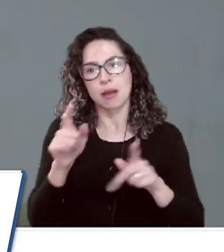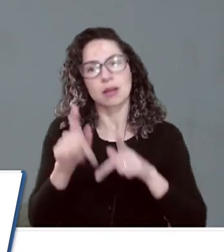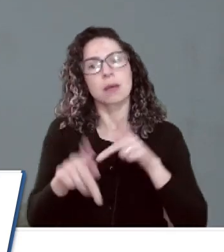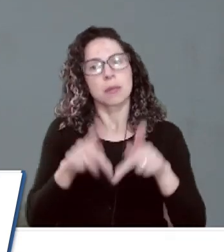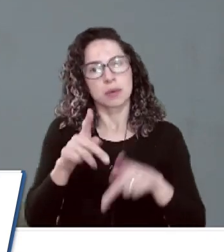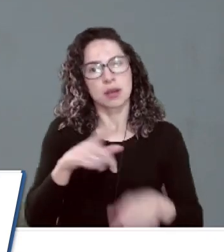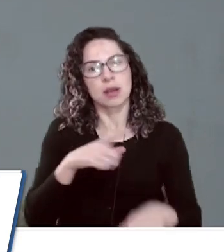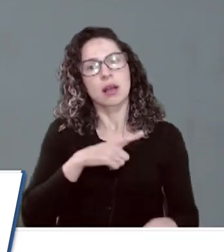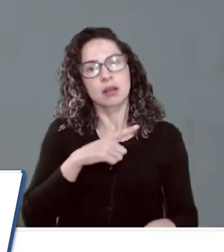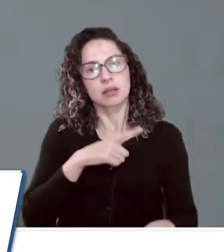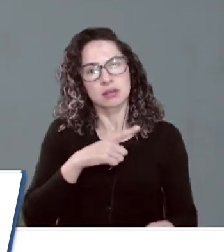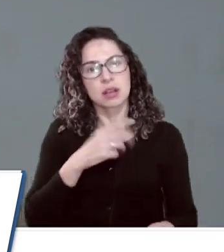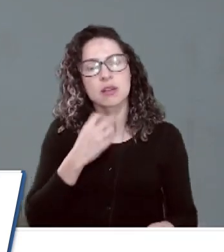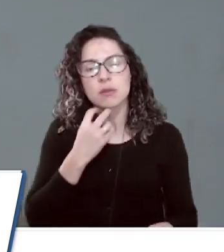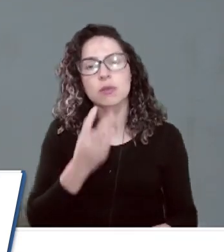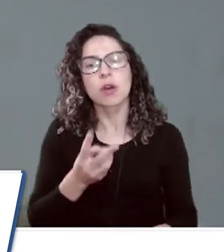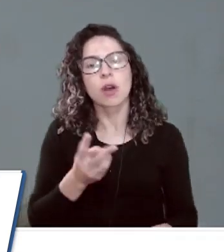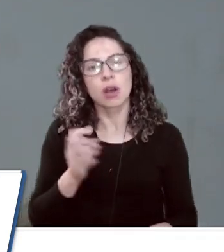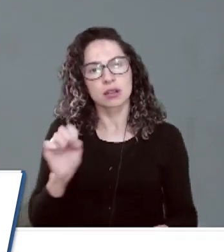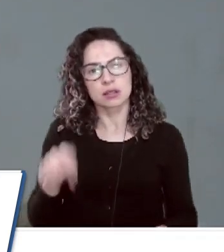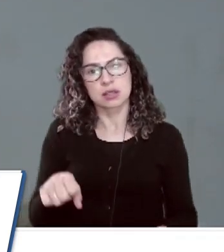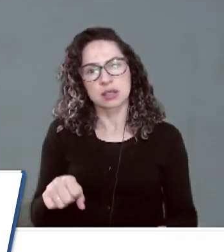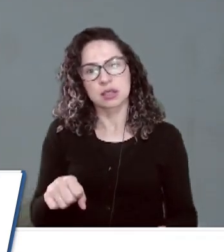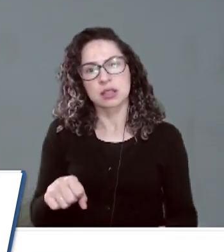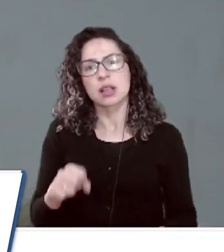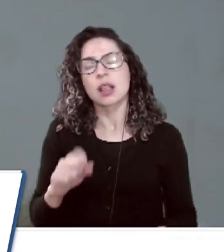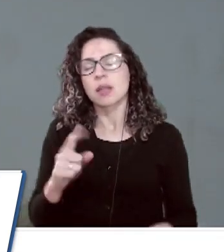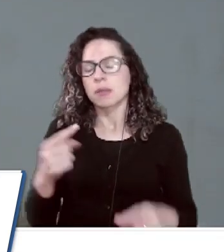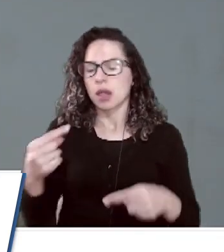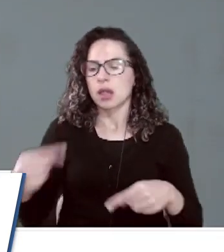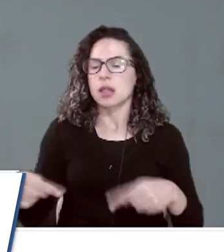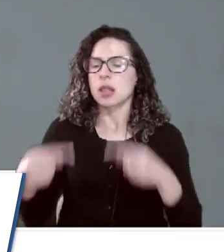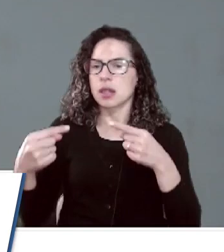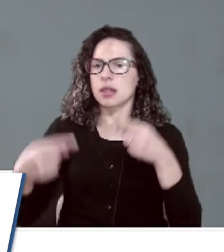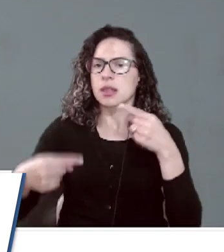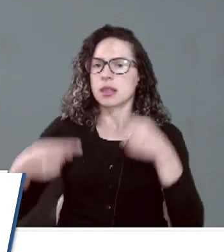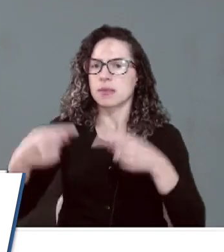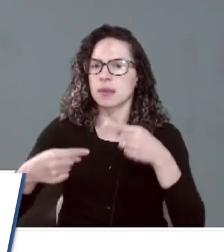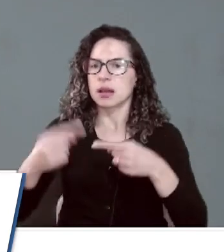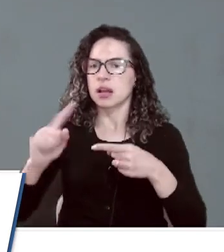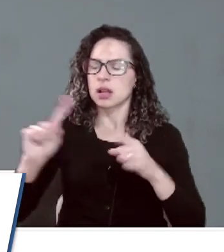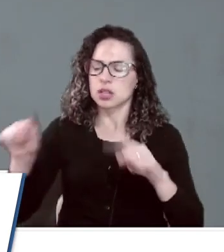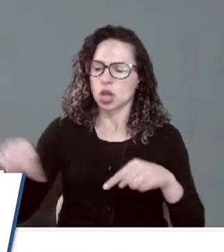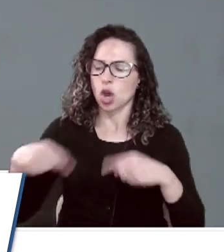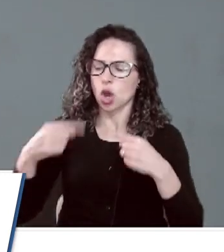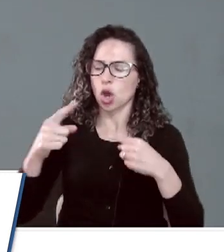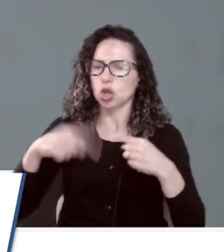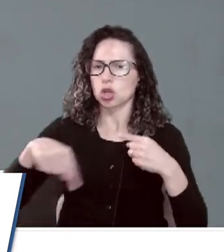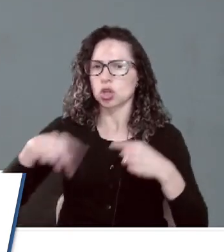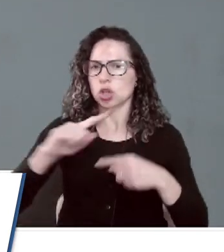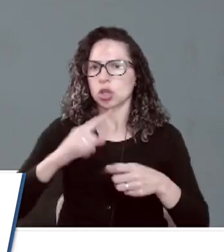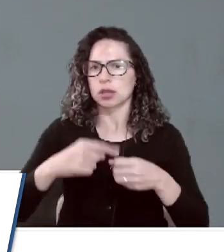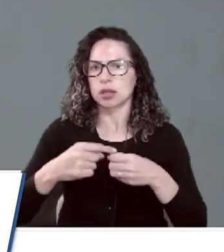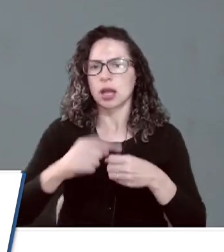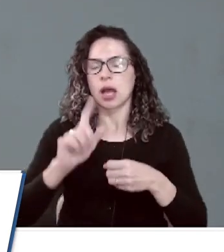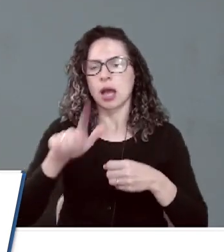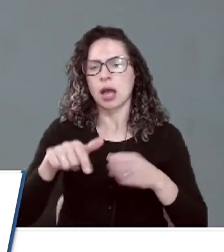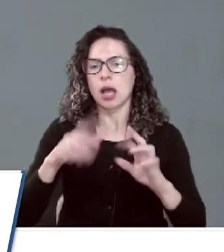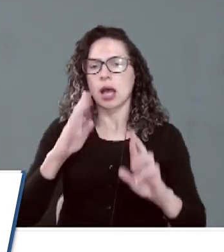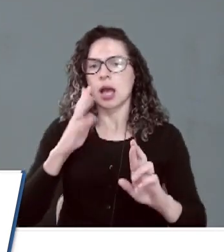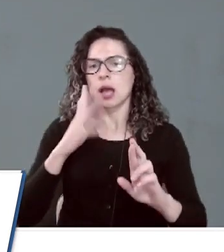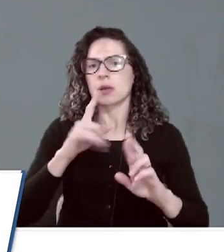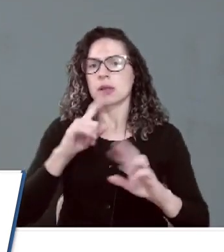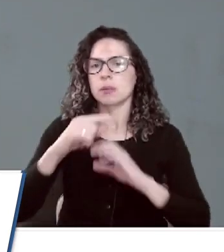francano tem voz para falar e para debater aquilo que faz contra a nossa cidade, que é reconhecida mundialmente